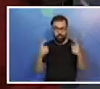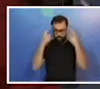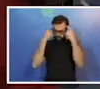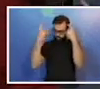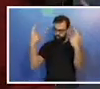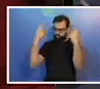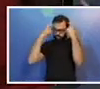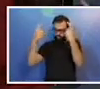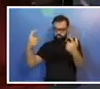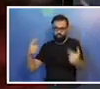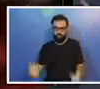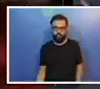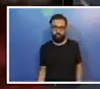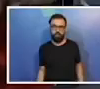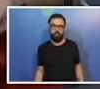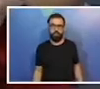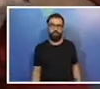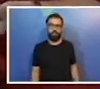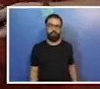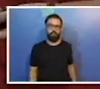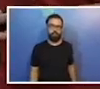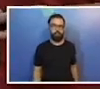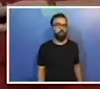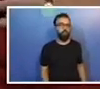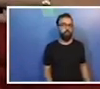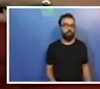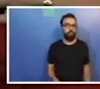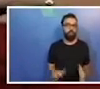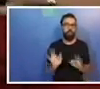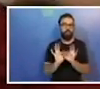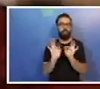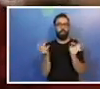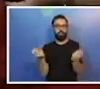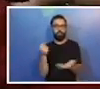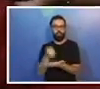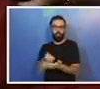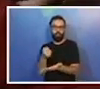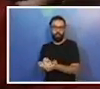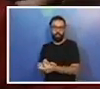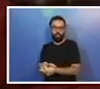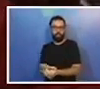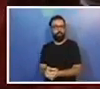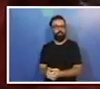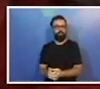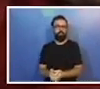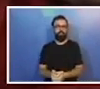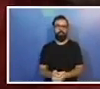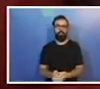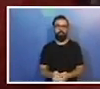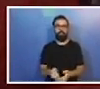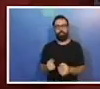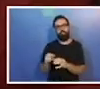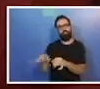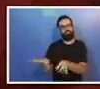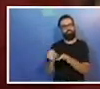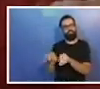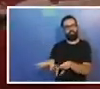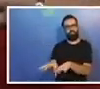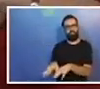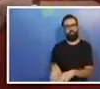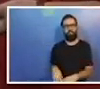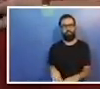agressivos. Muitas famílias que compraram não quiseram e